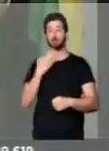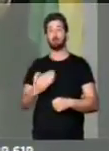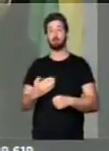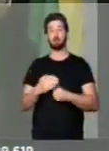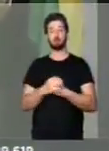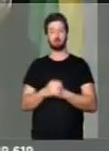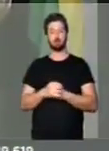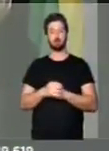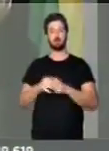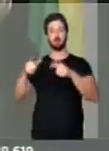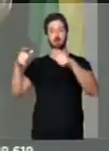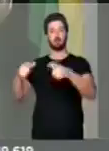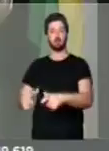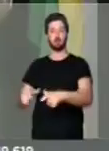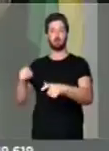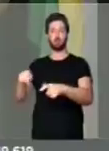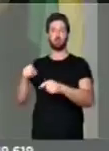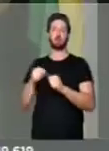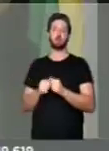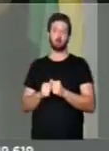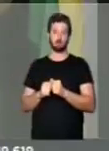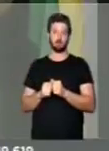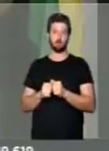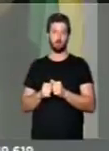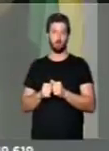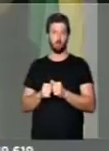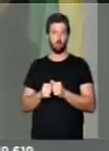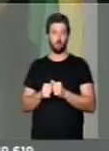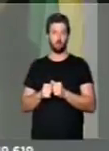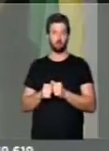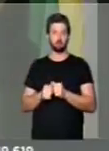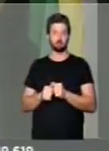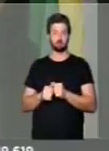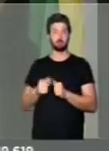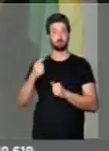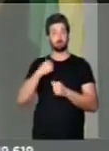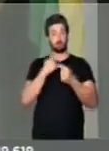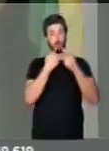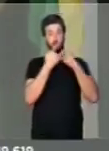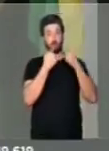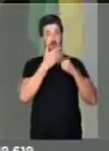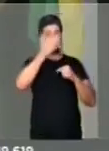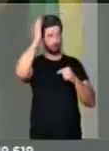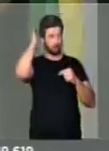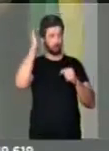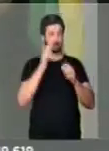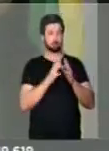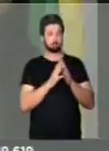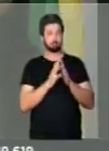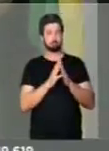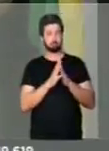benefício daquela região. Conversei com o presidente Michel Temer